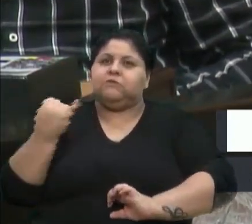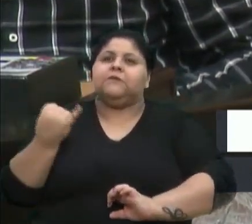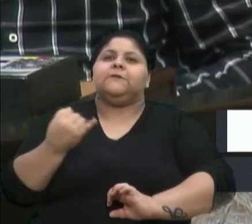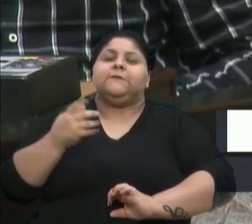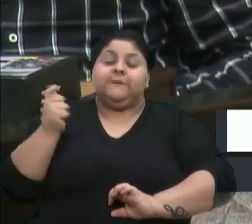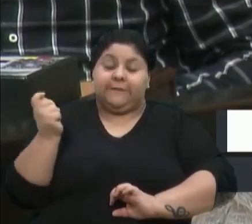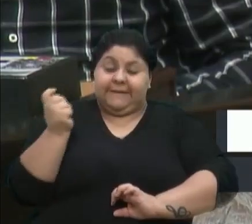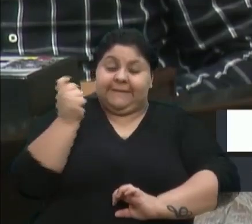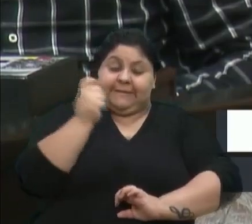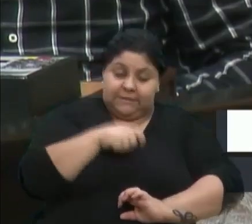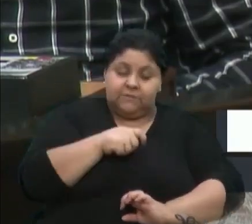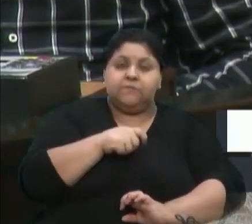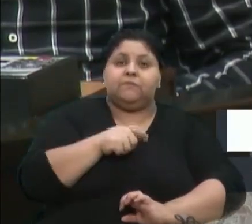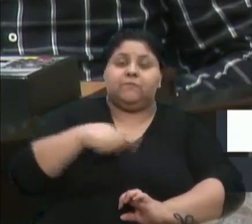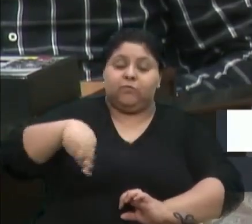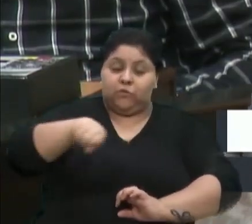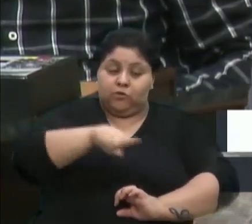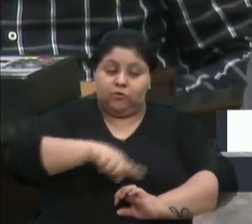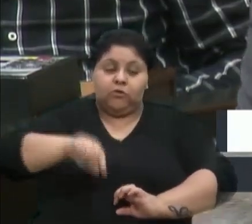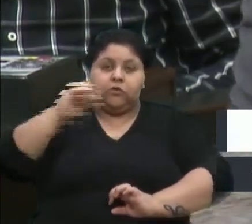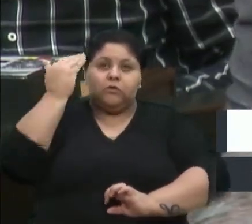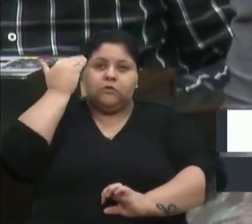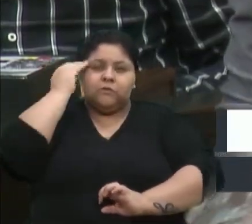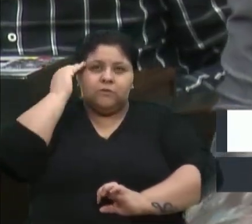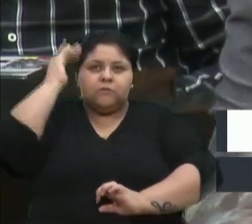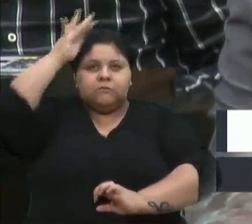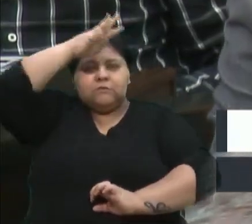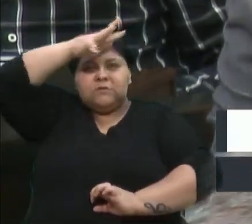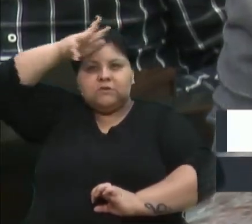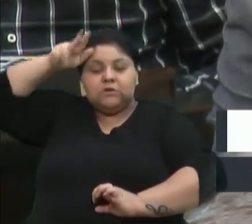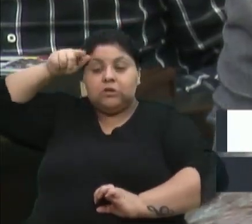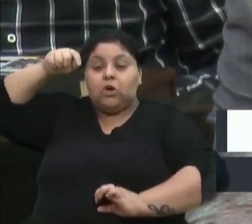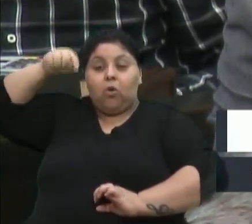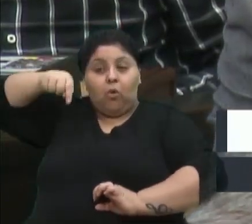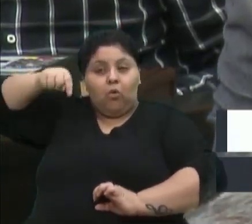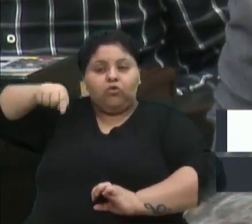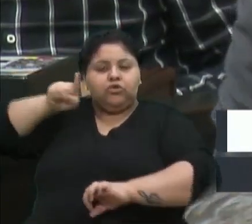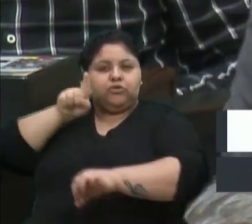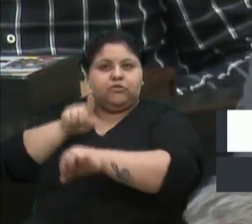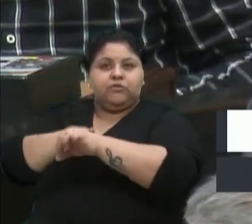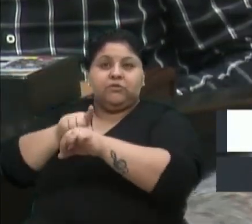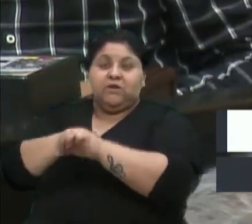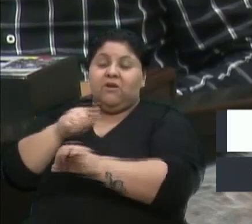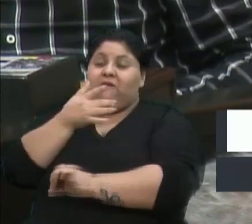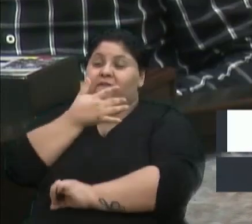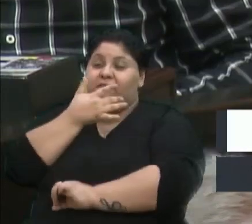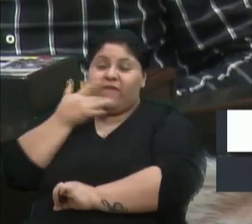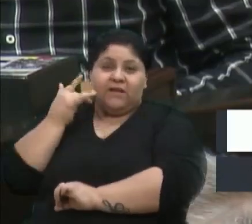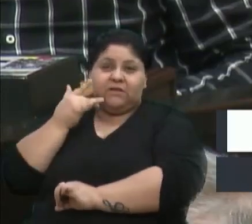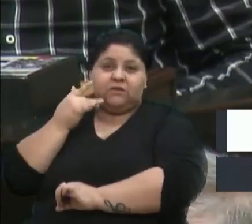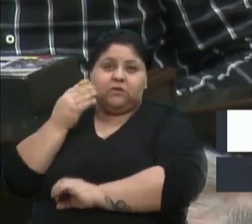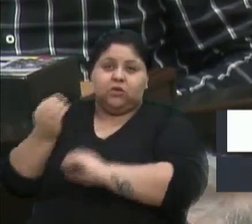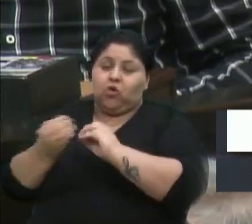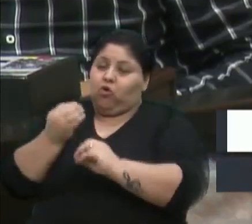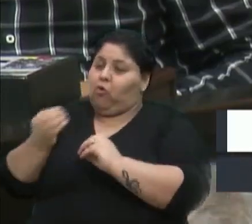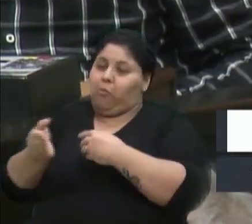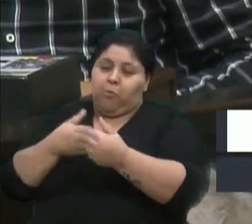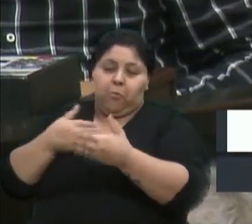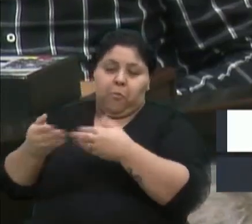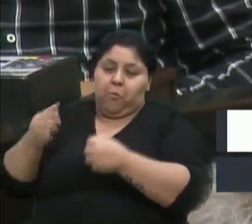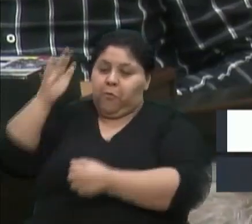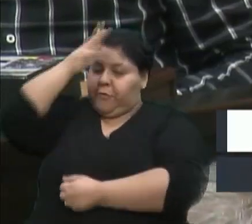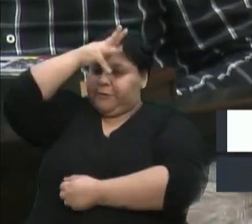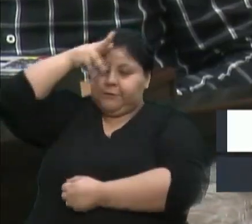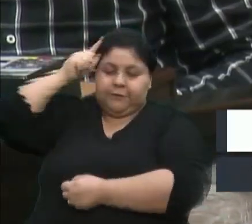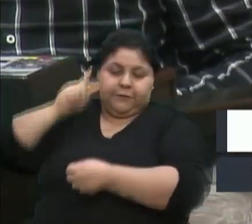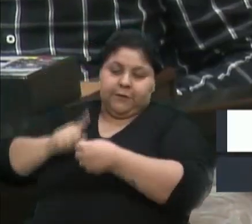é necessária nós sabemos que o município não está no momento fácil como qualquer município do Brasil